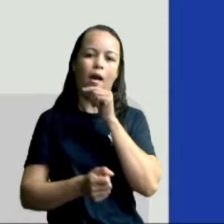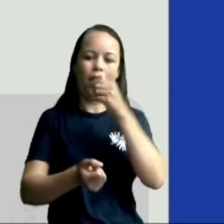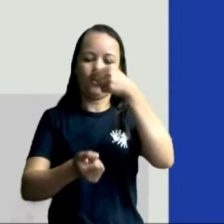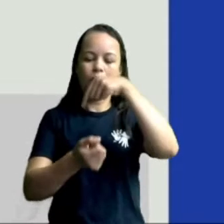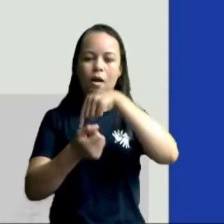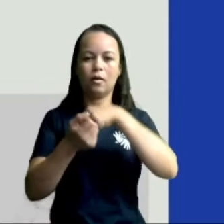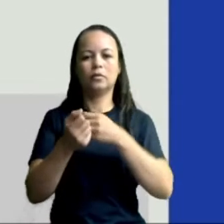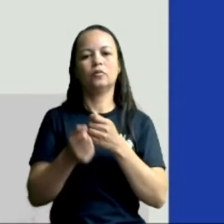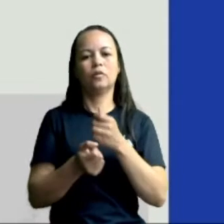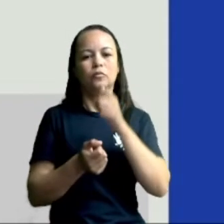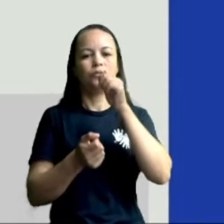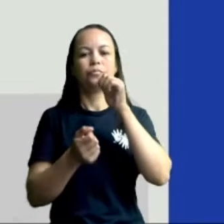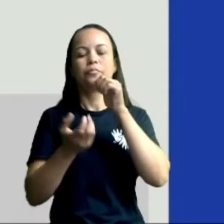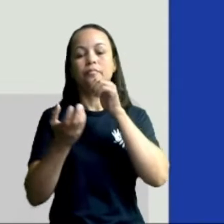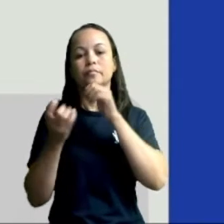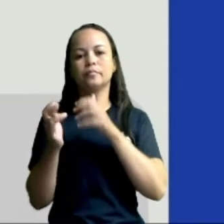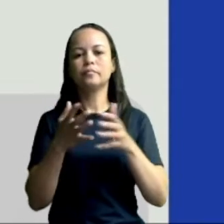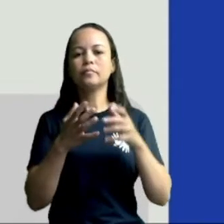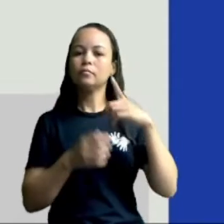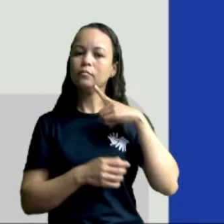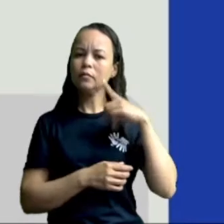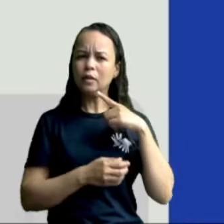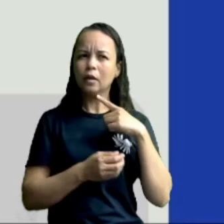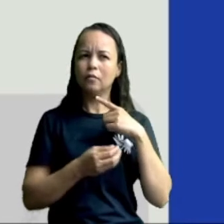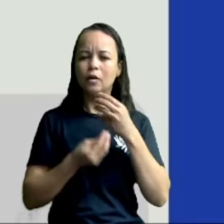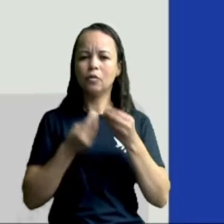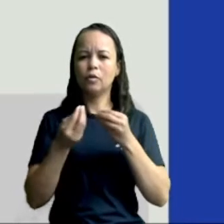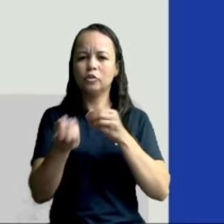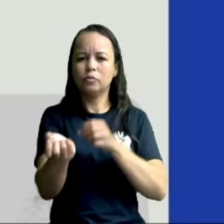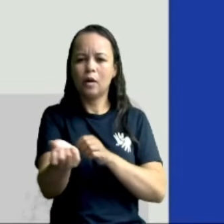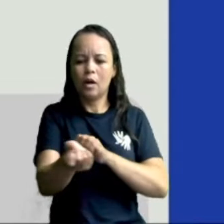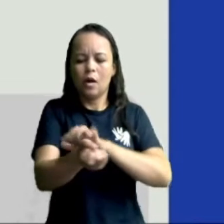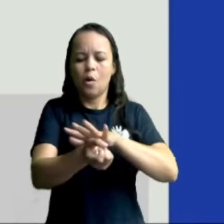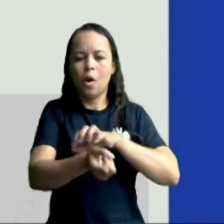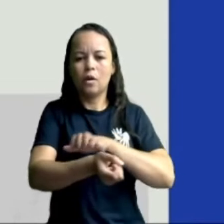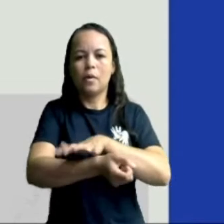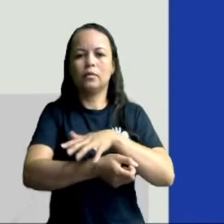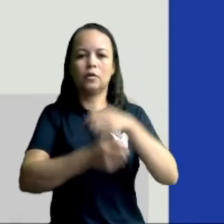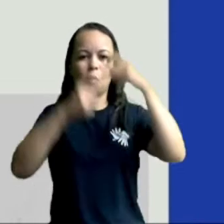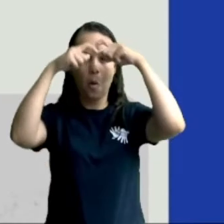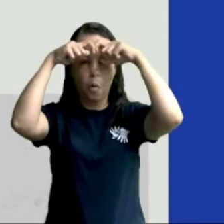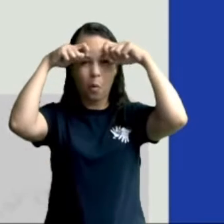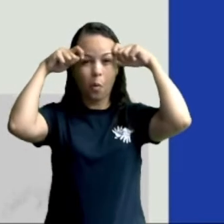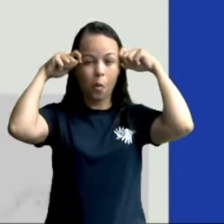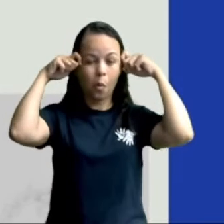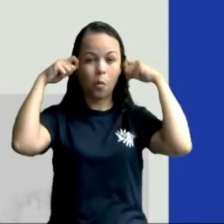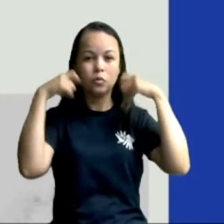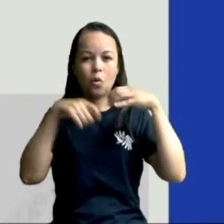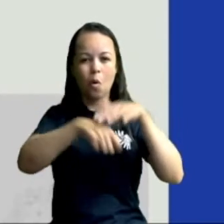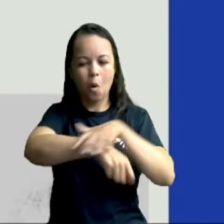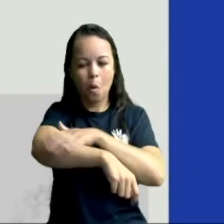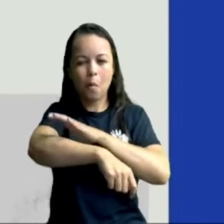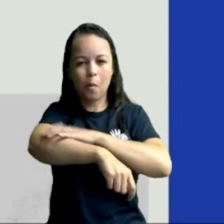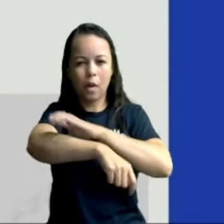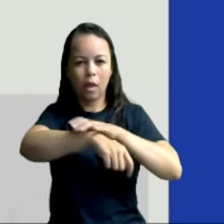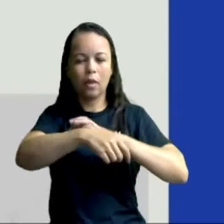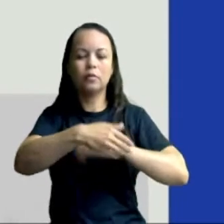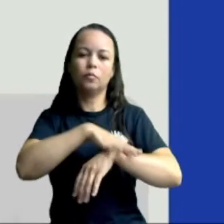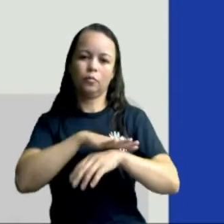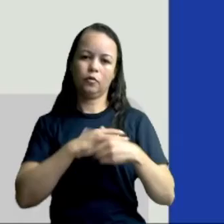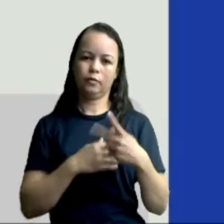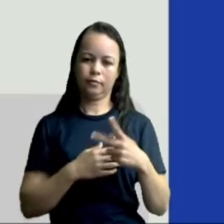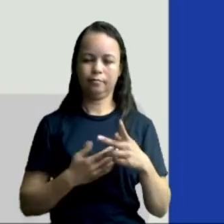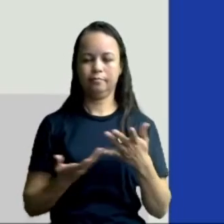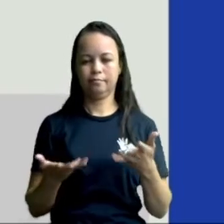vai ter justamente uma eliminação do suor. Você sua nesse momento justamente por esta